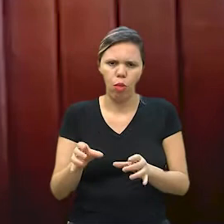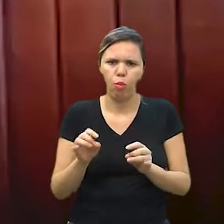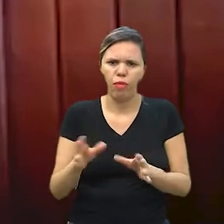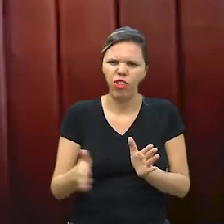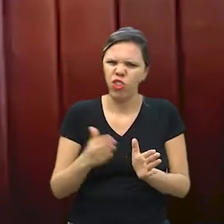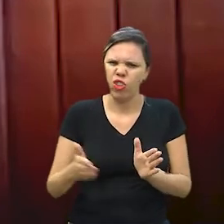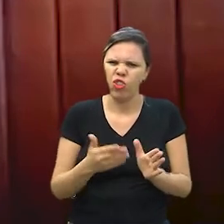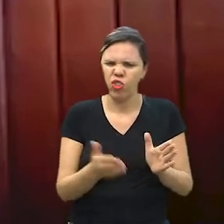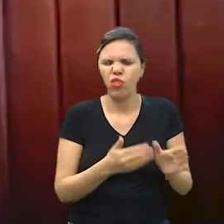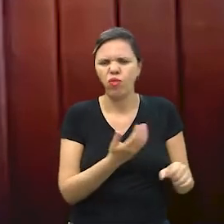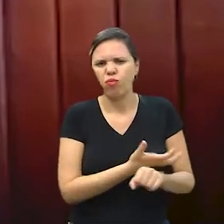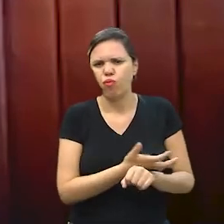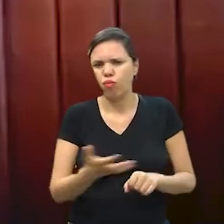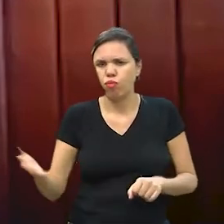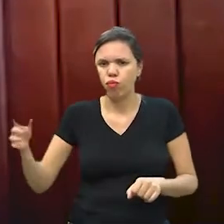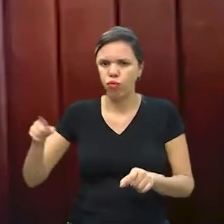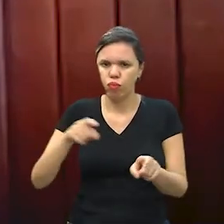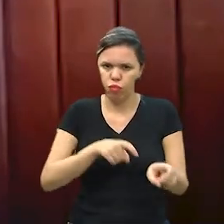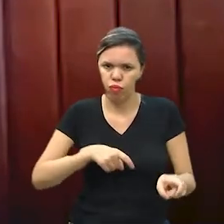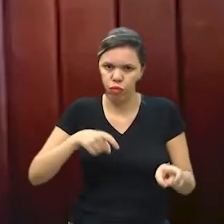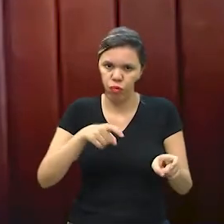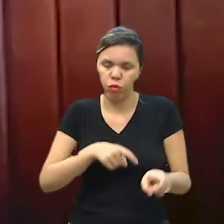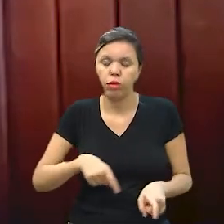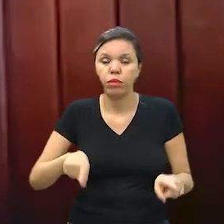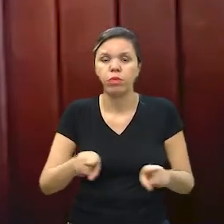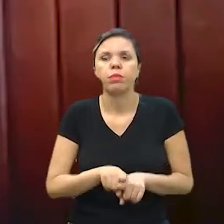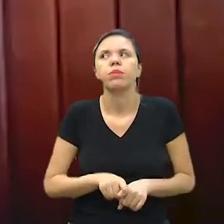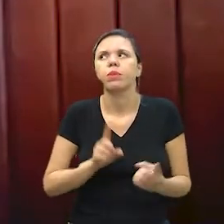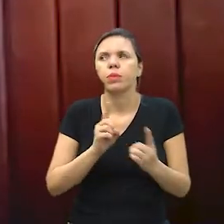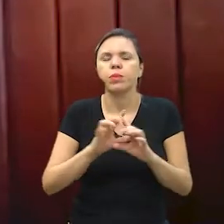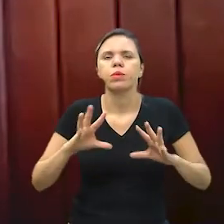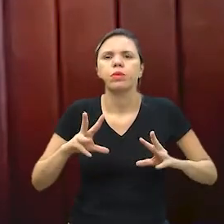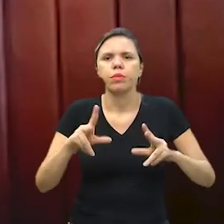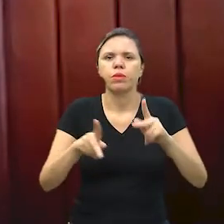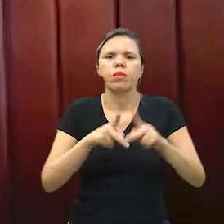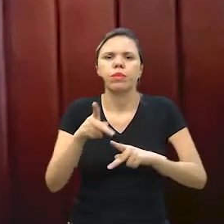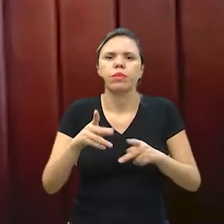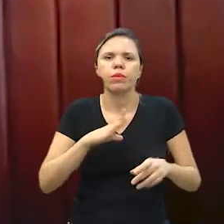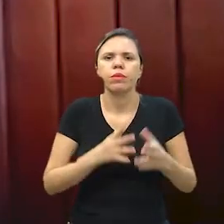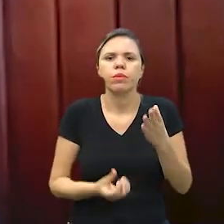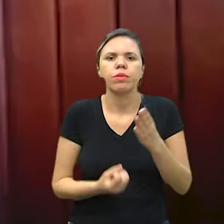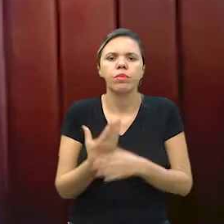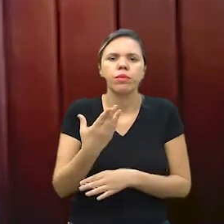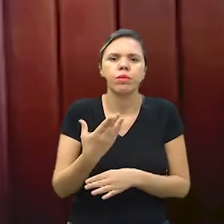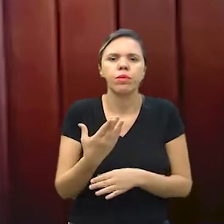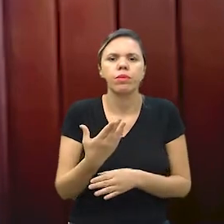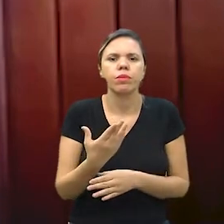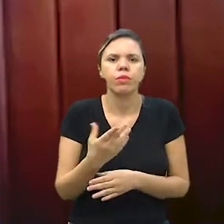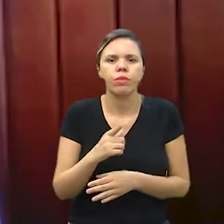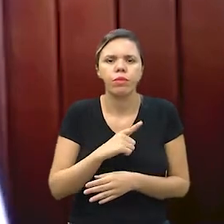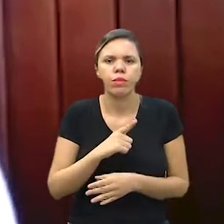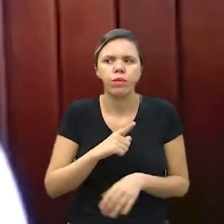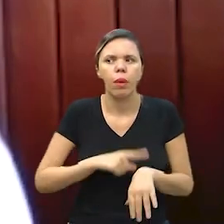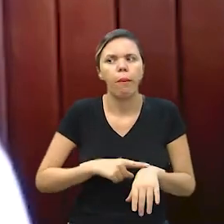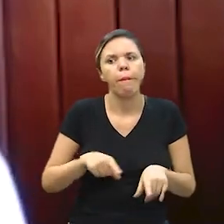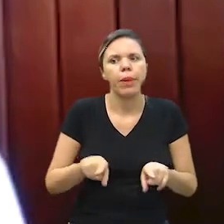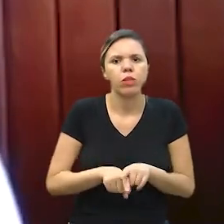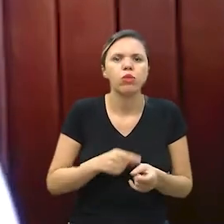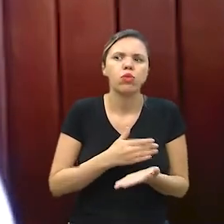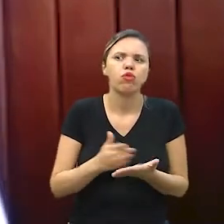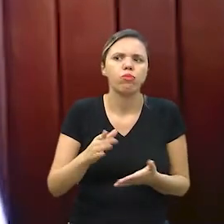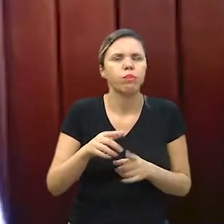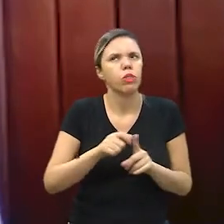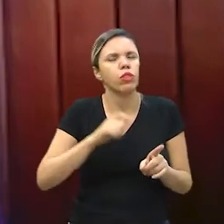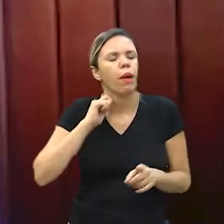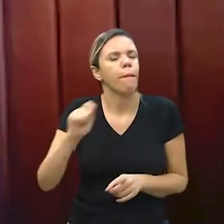a produção mesmo, né? E que também favoreceu atender toda a demanda que veio da cidade. Óbvio que teve alguns momentos ali no começo de abril